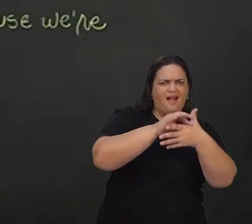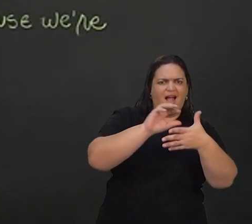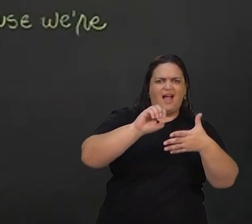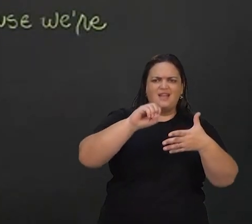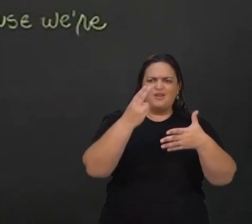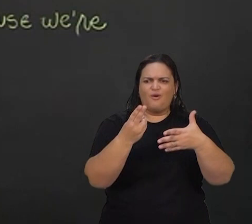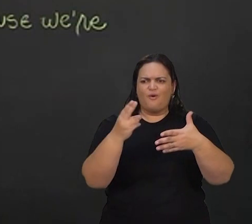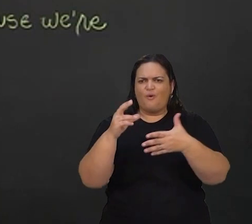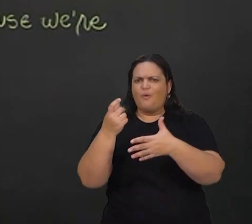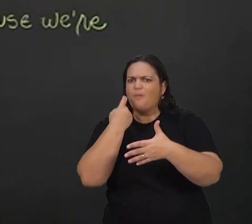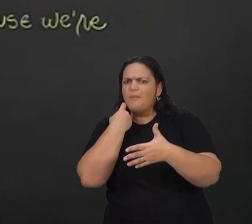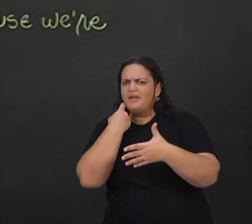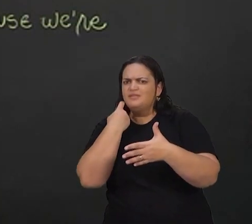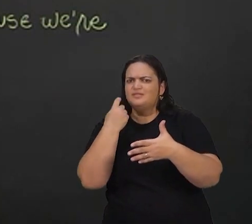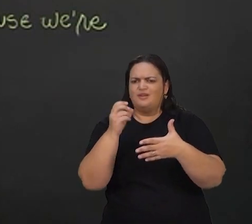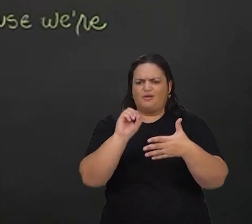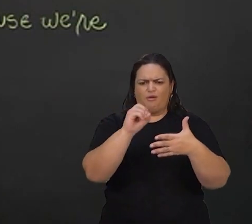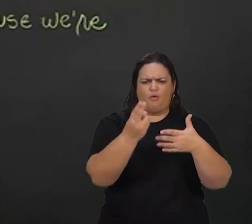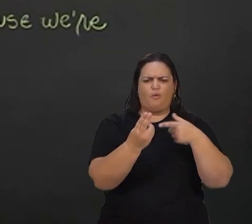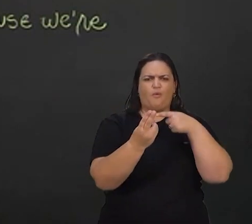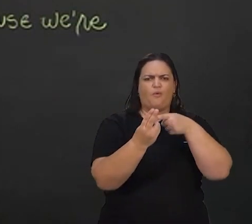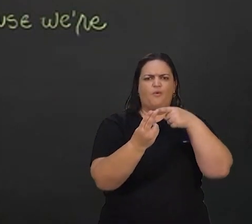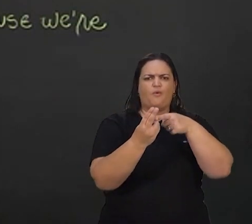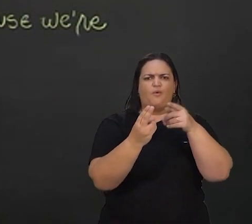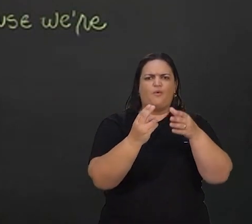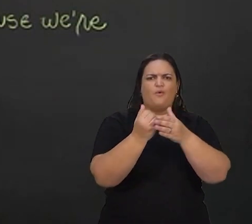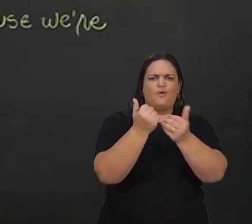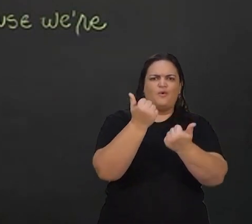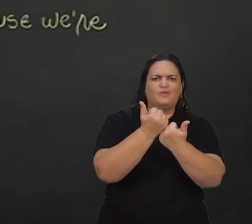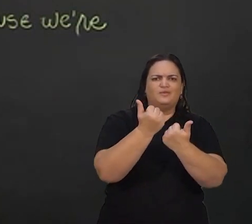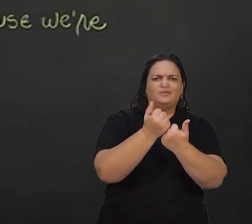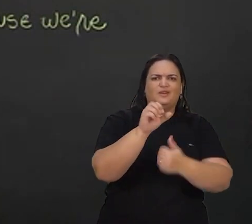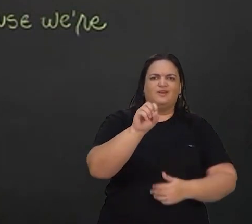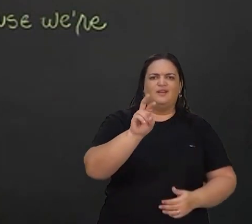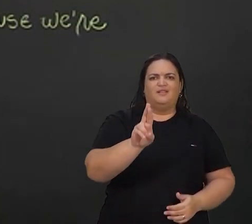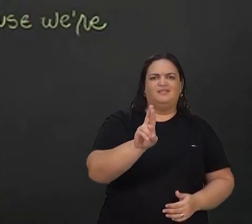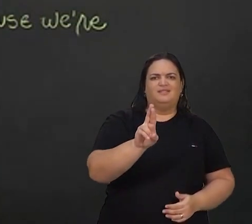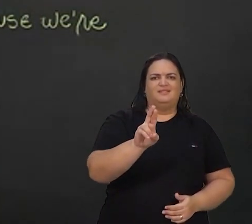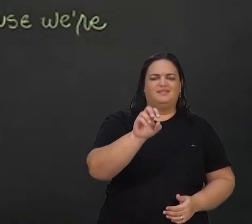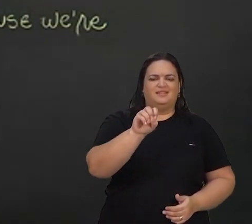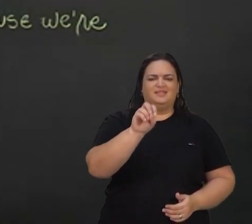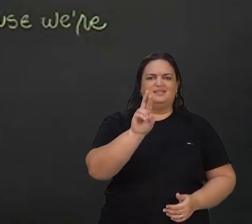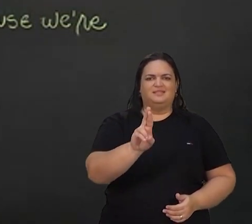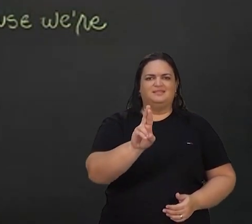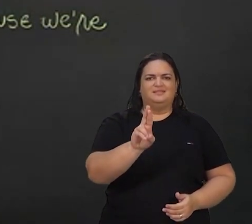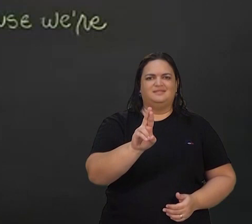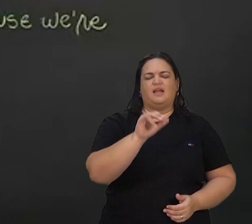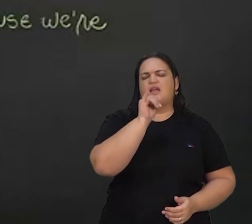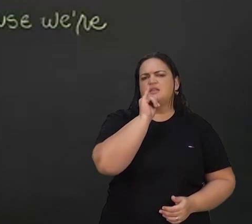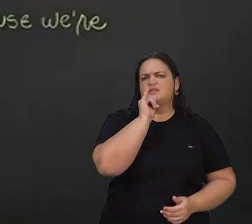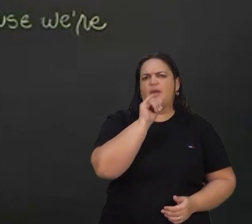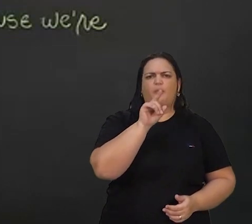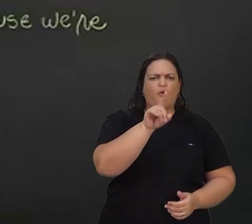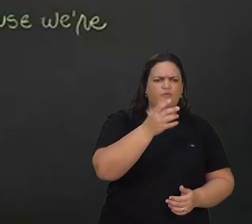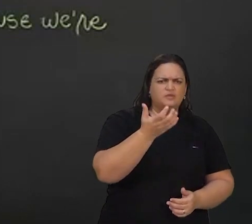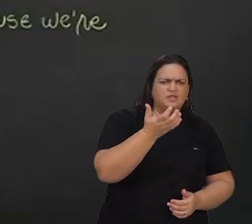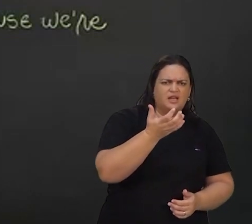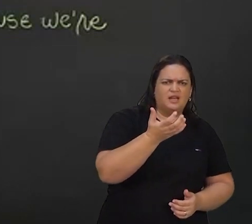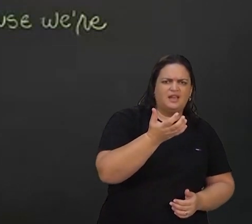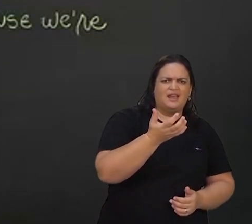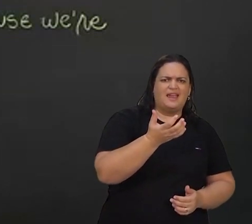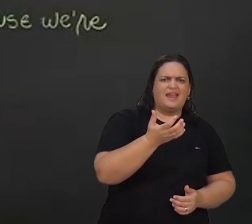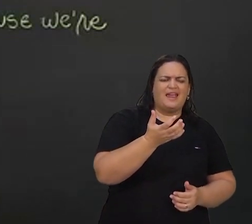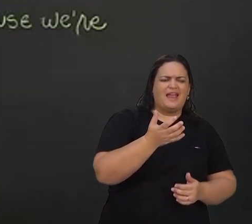ou peixe? Teacher, se eu posso usar leite ou café? Sure. Vamos tentar? Claro. Do you